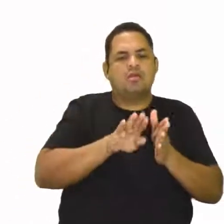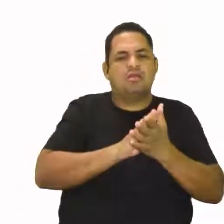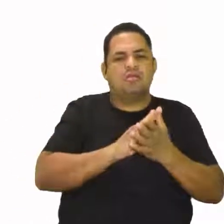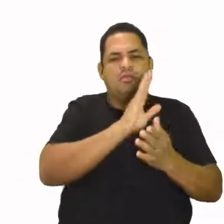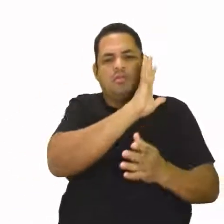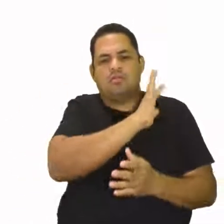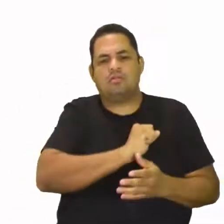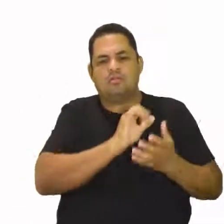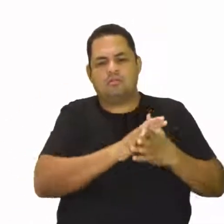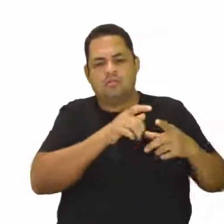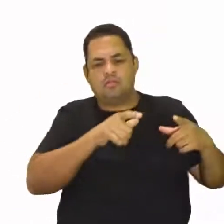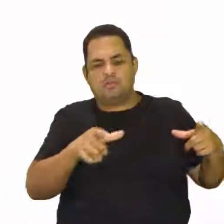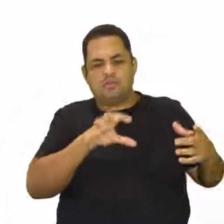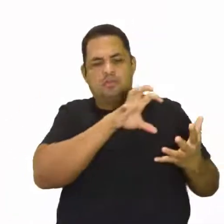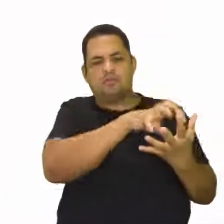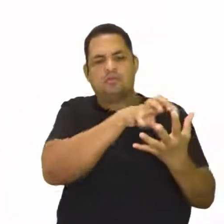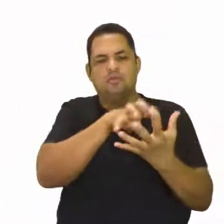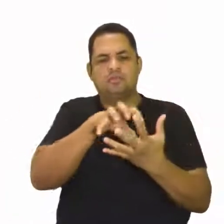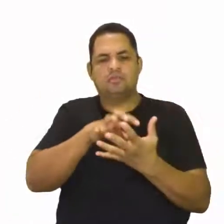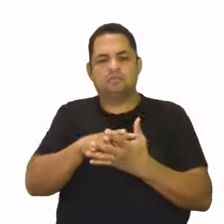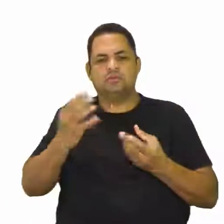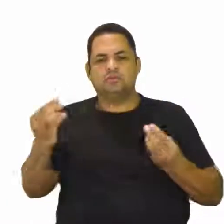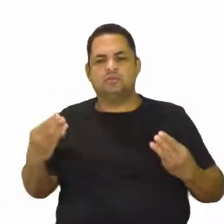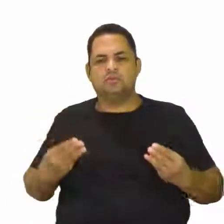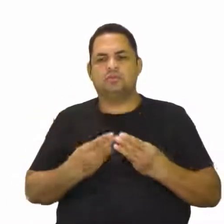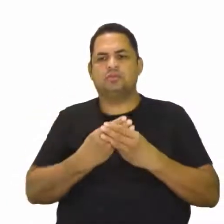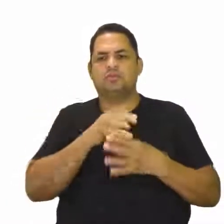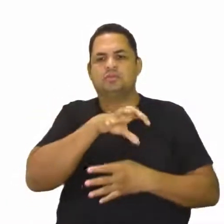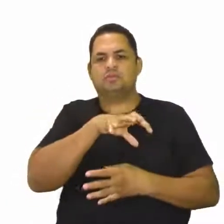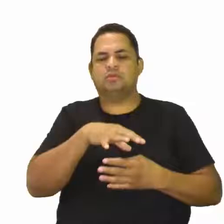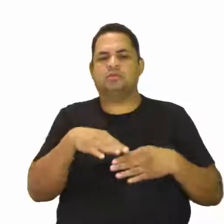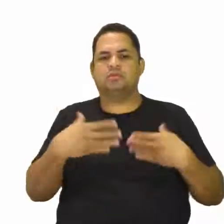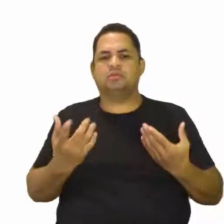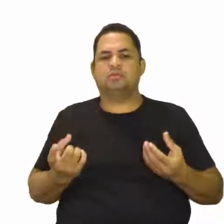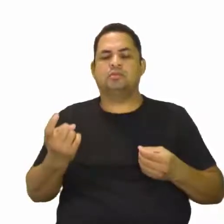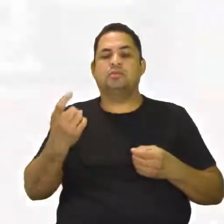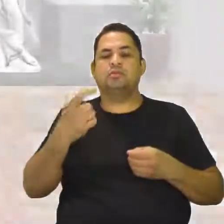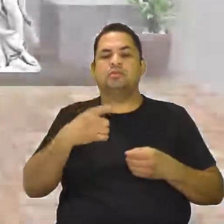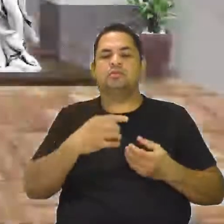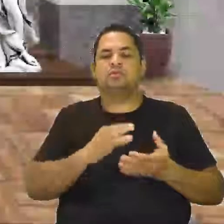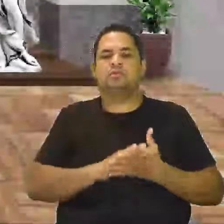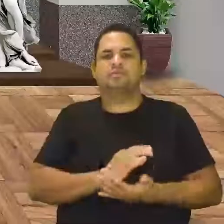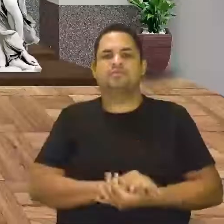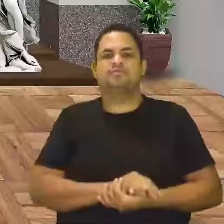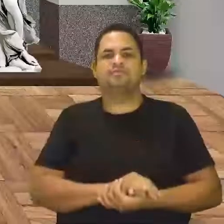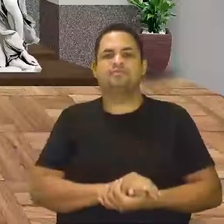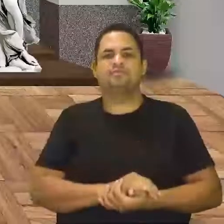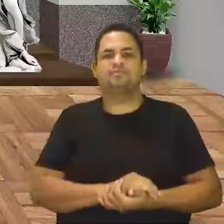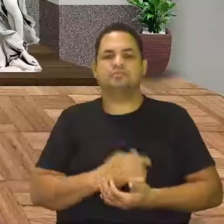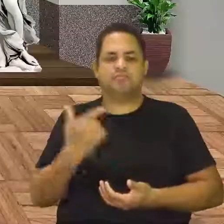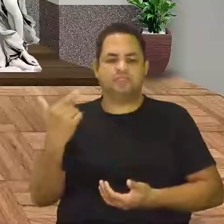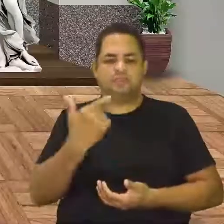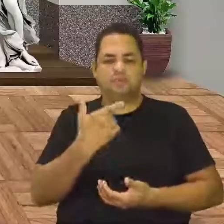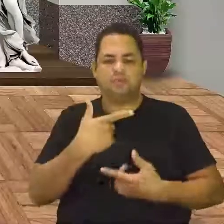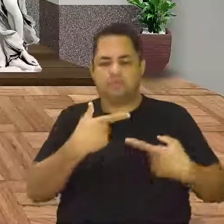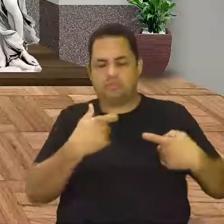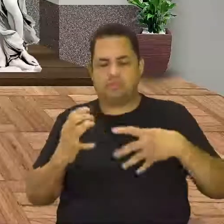a colonização judaica na região. Então, antes de eu voltar ao mapa, vem aqui comigo. Segunda Guerra Mundial